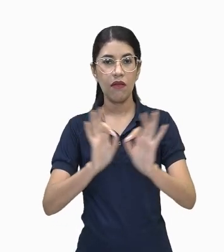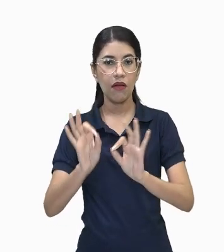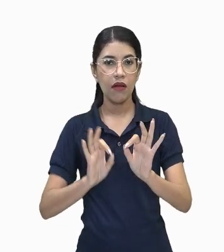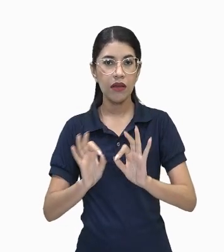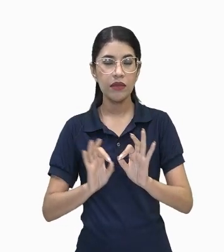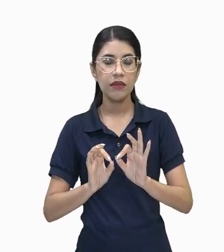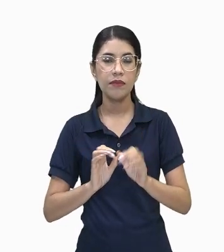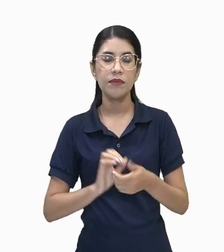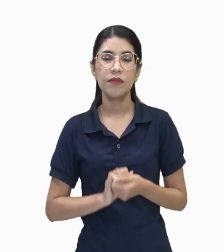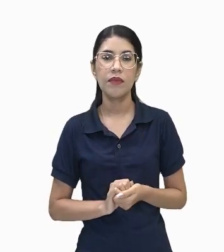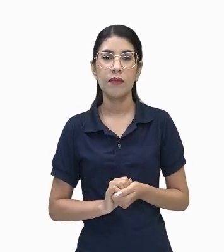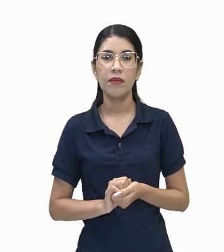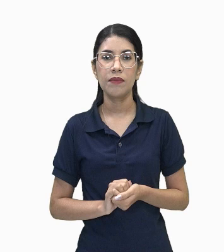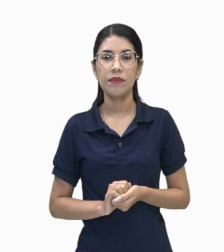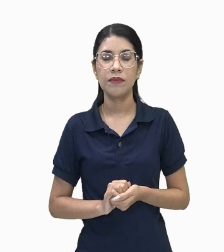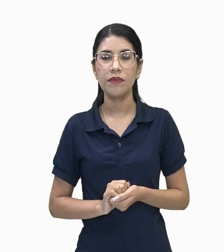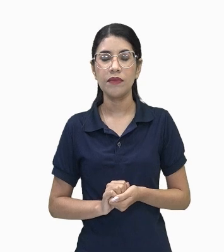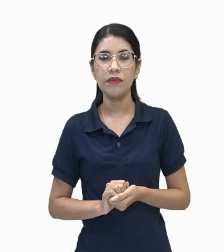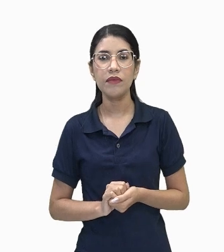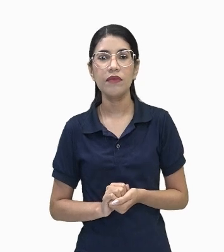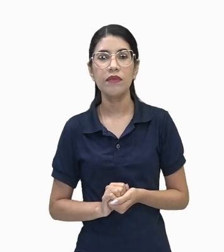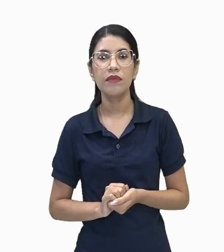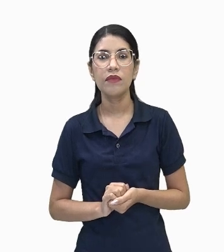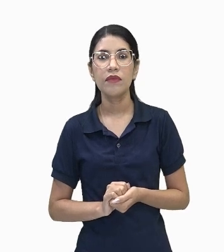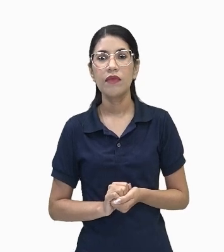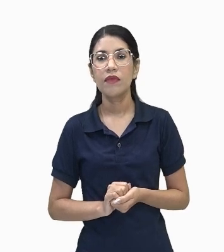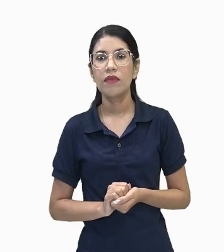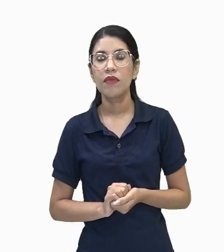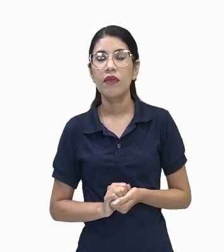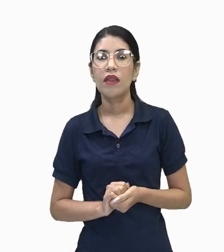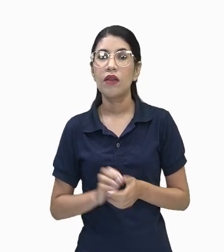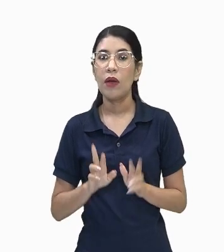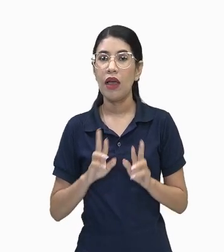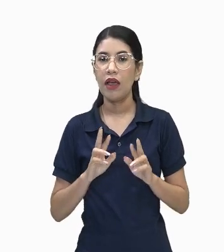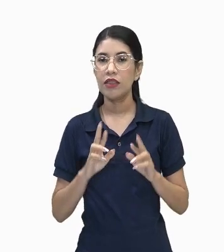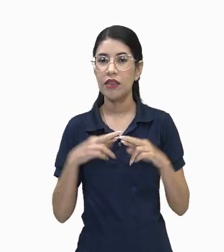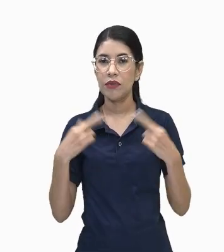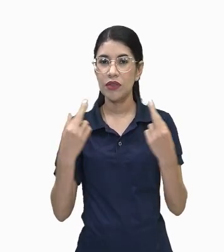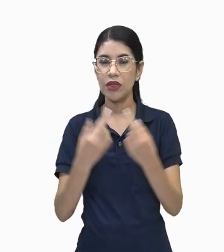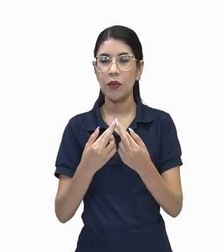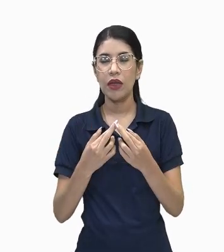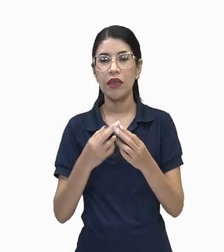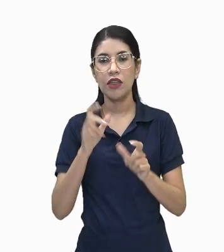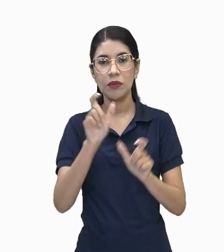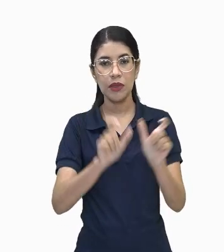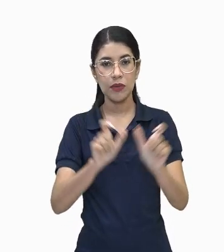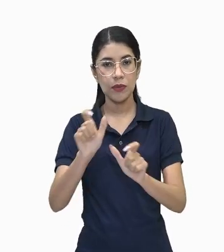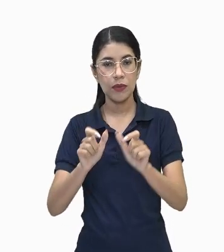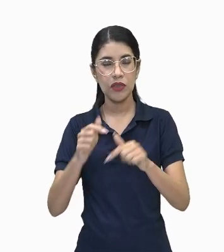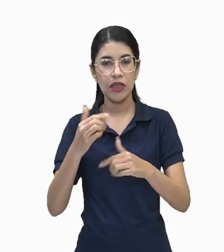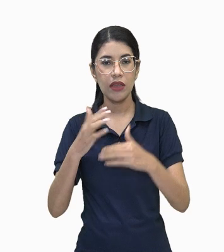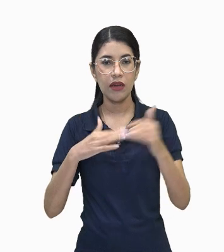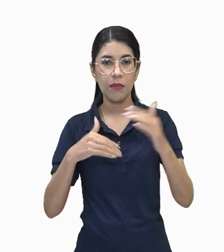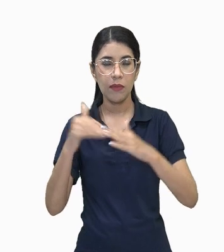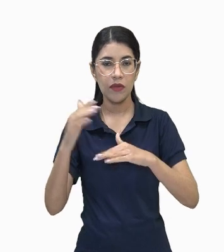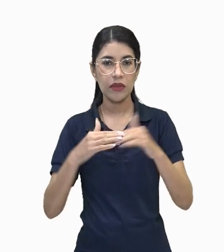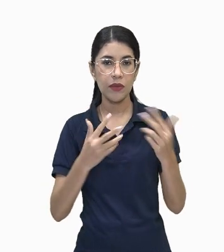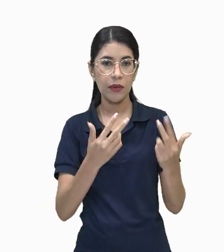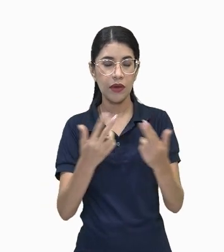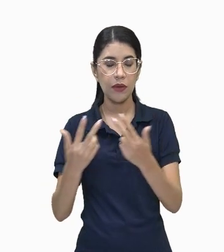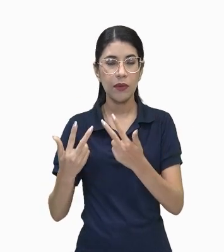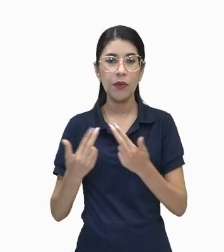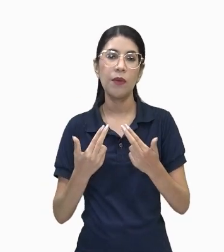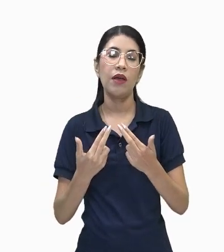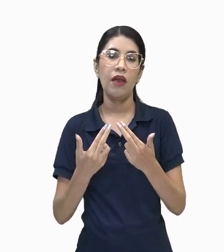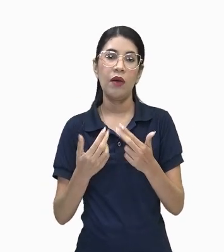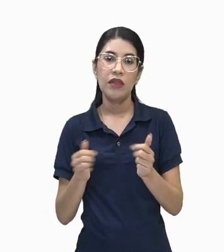chamadas corporações de ofício, que era basicamente a reunião de pessoas que exerciam a mesma profissão, sapateiro, ferreiro,